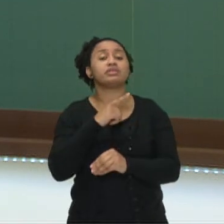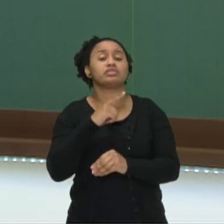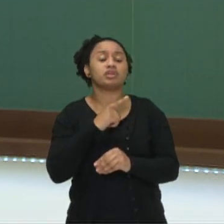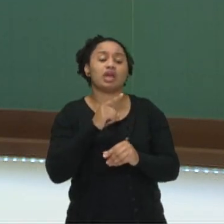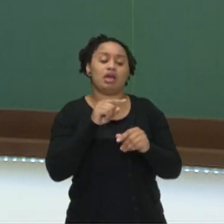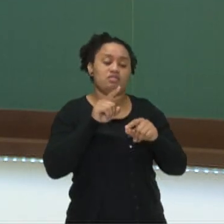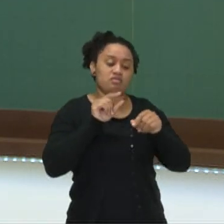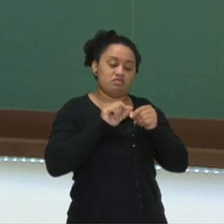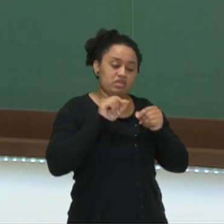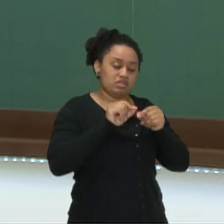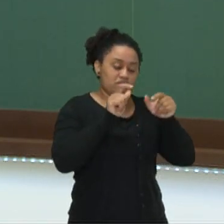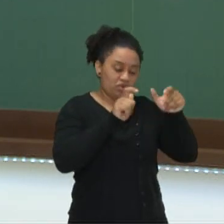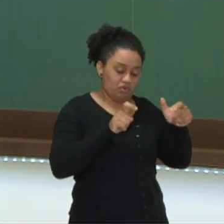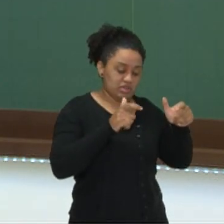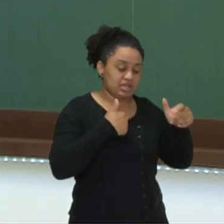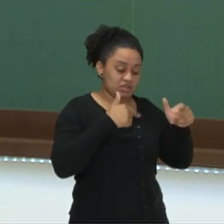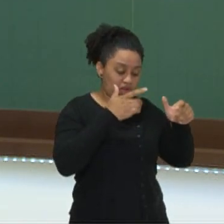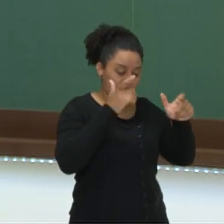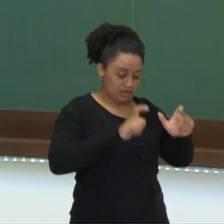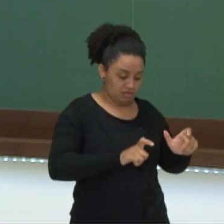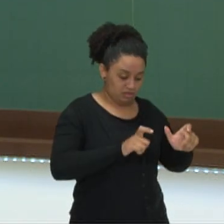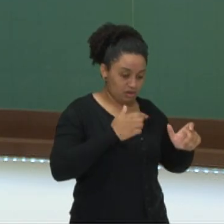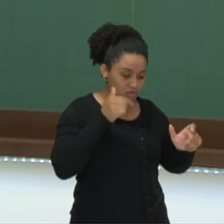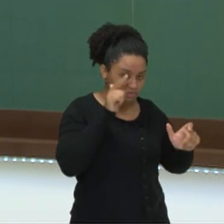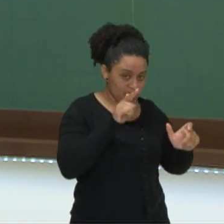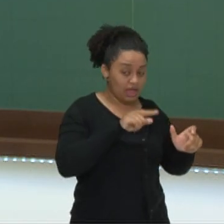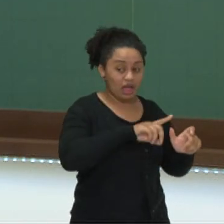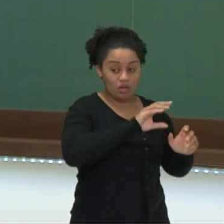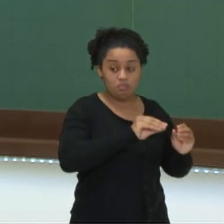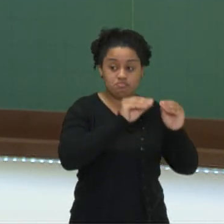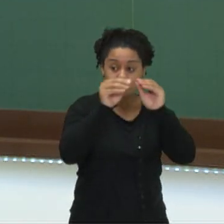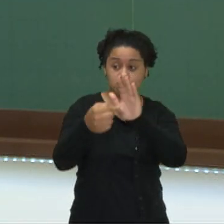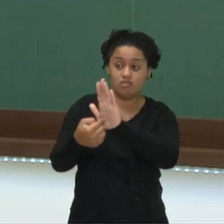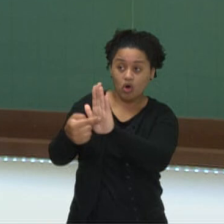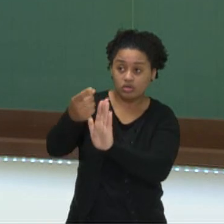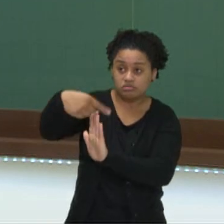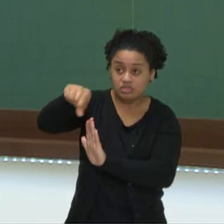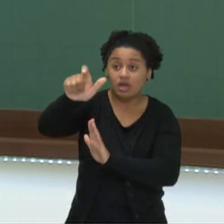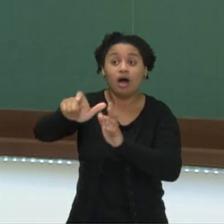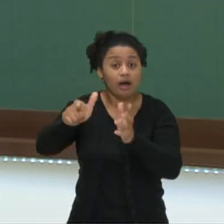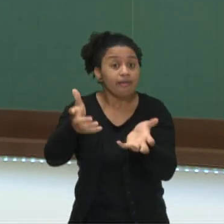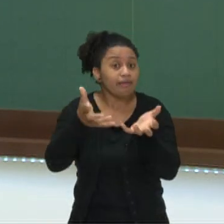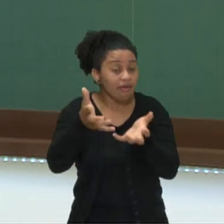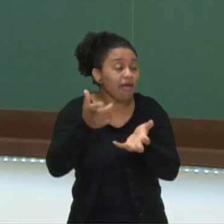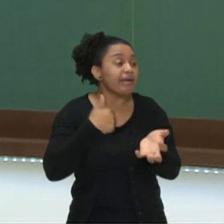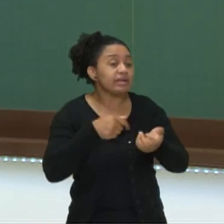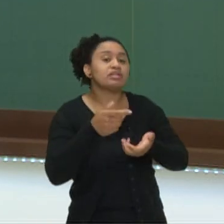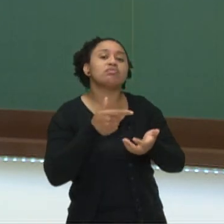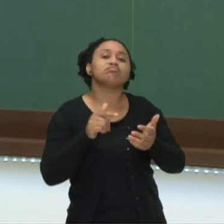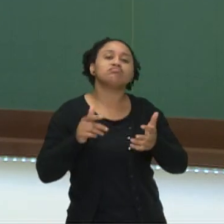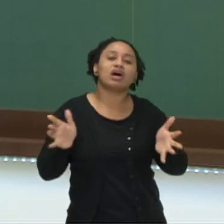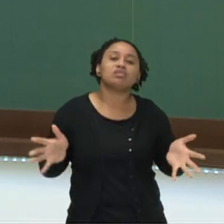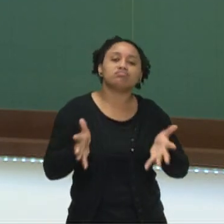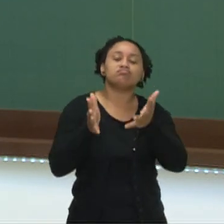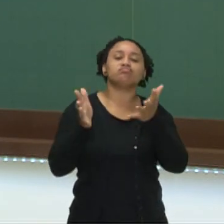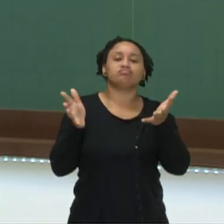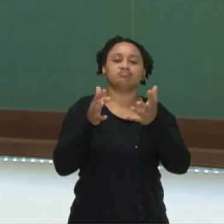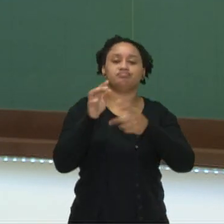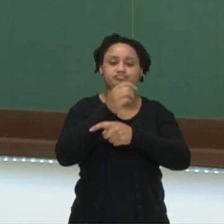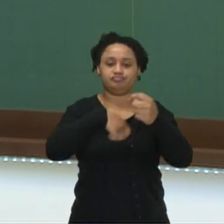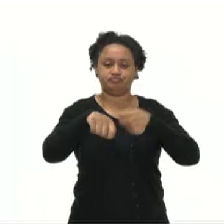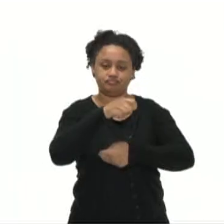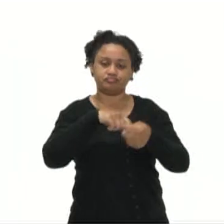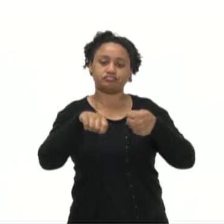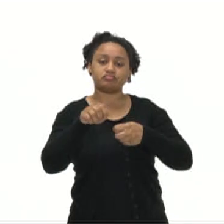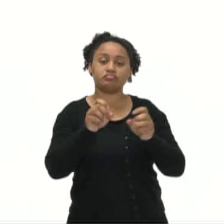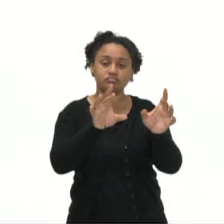produzia algo que em uma região não produzia, você começa a trazer aquilo, né? E isso vai movimentar muito as rotas comerciais. E elas também